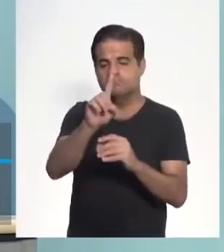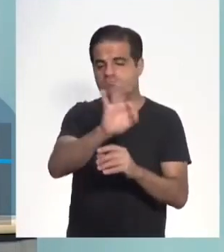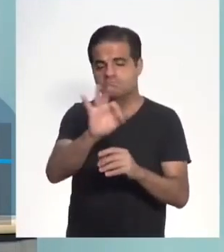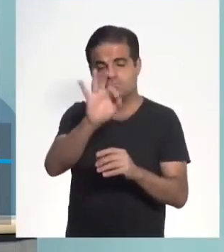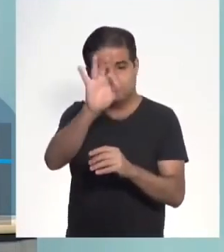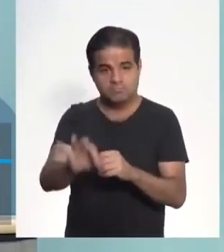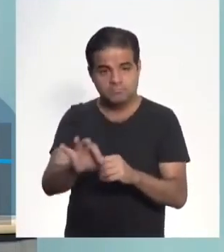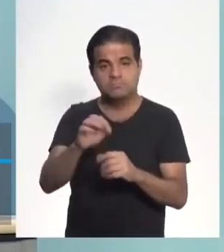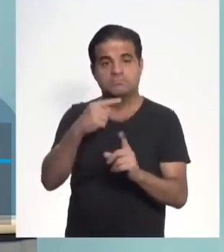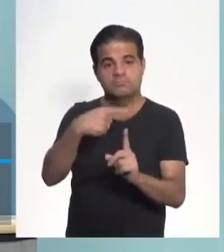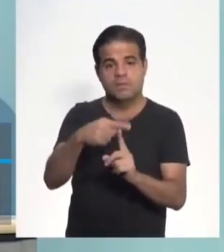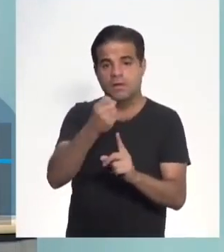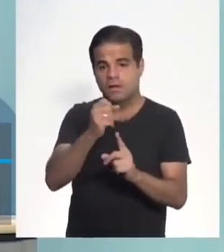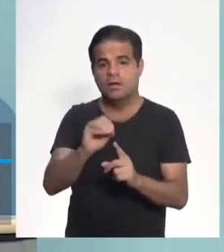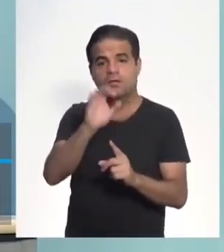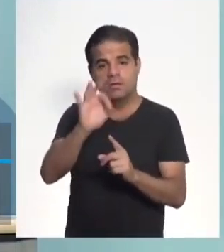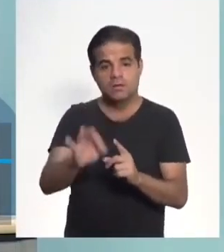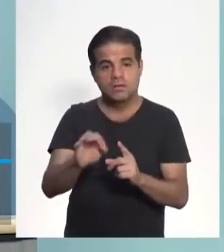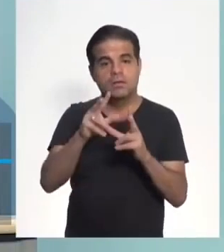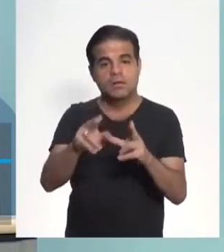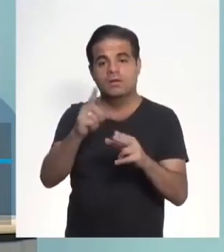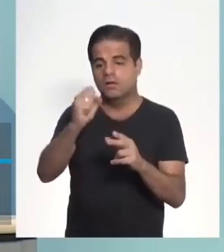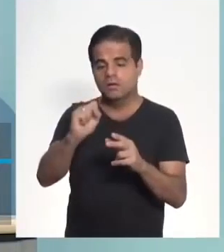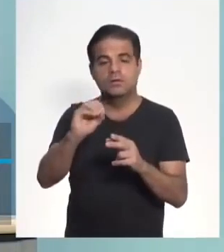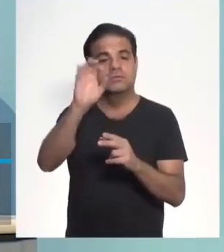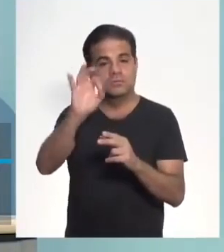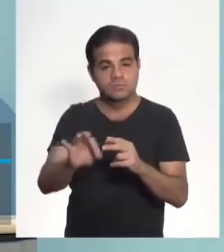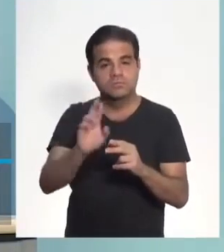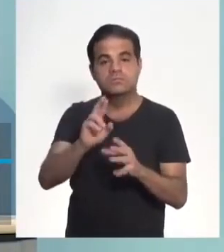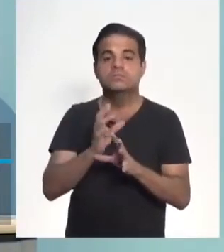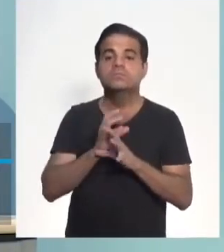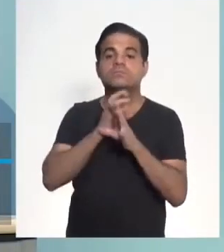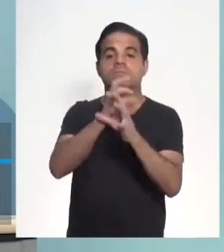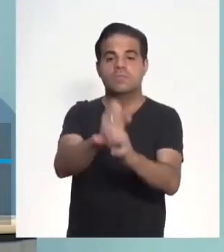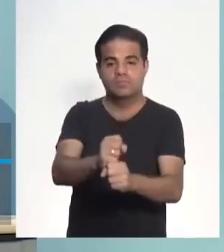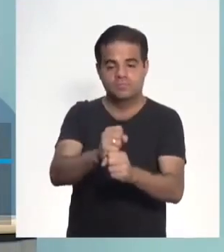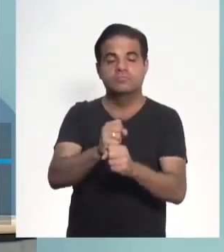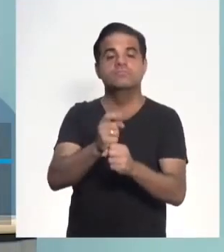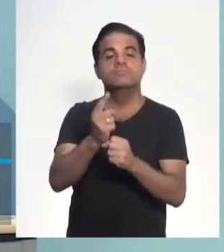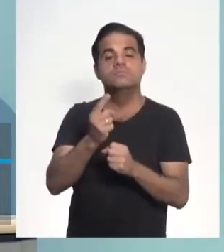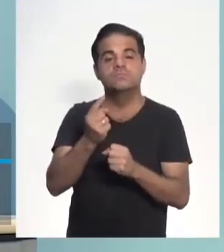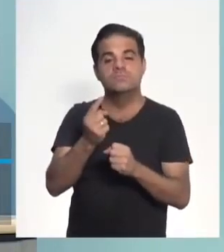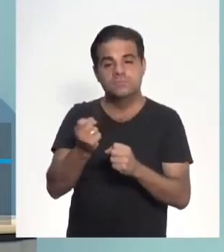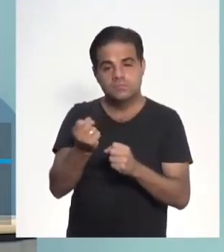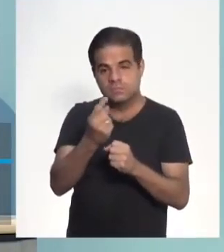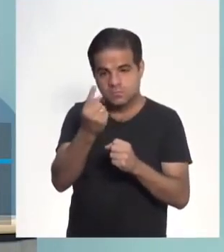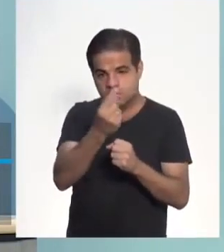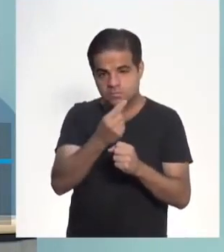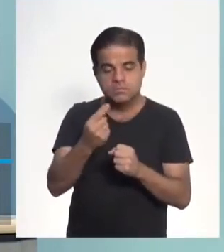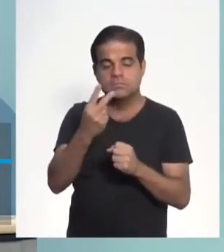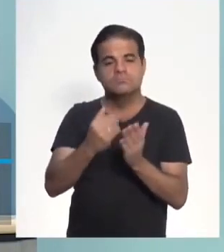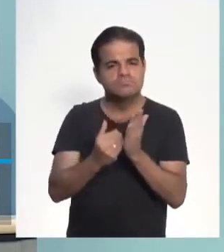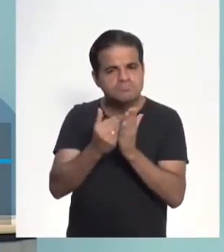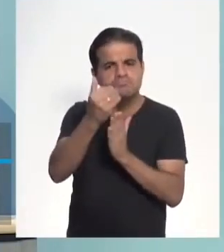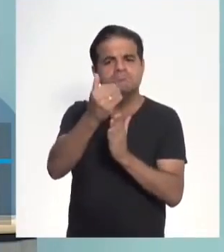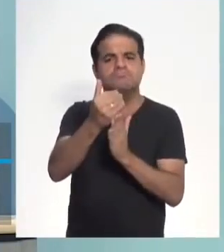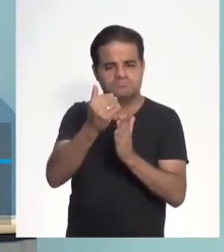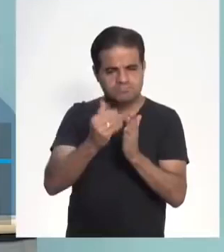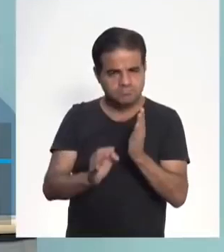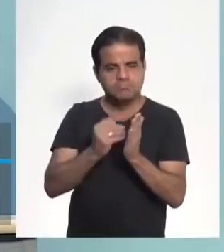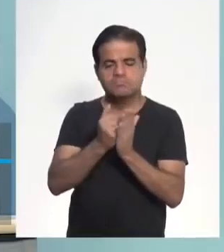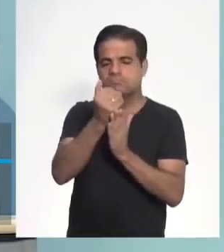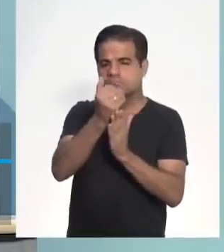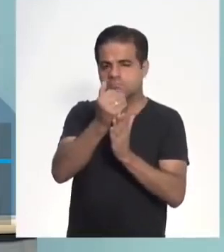100% mais 80% igual a 180%. E aí calcula o valor pelo fato de ser um aumento, né? Aumenta